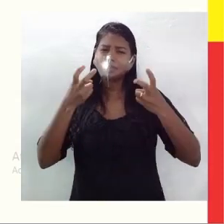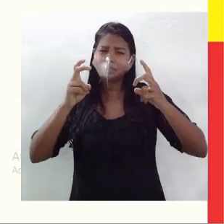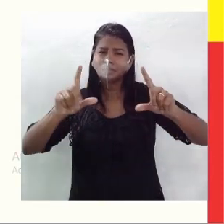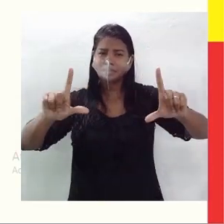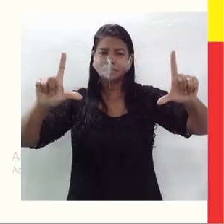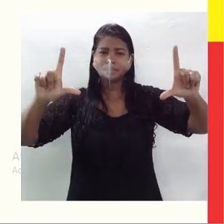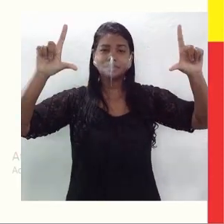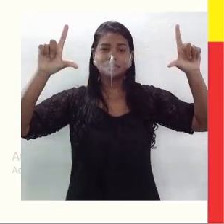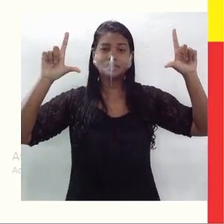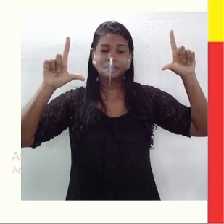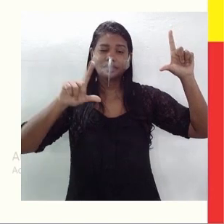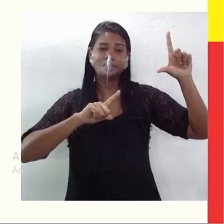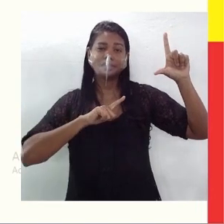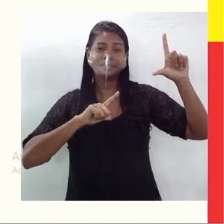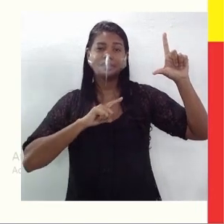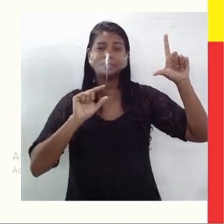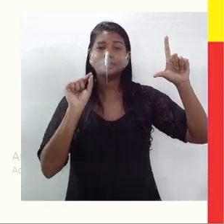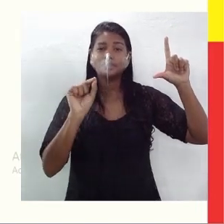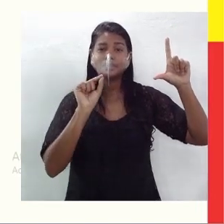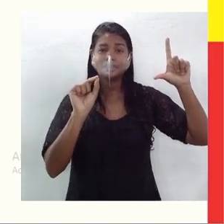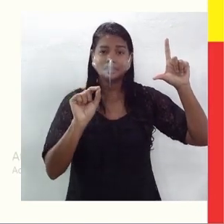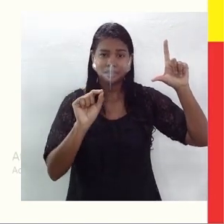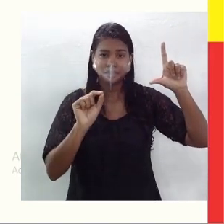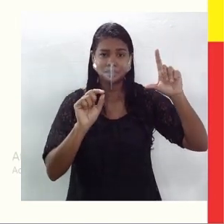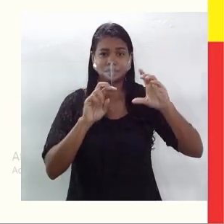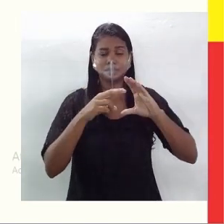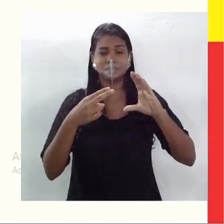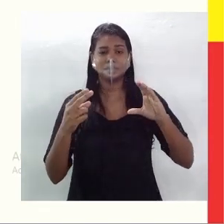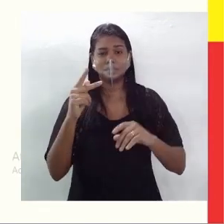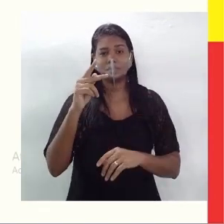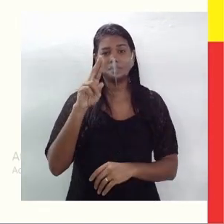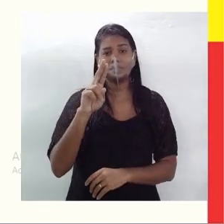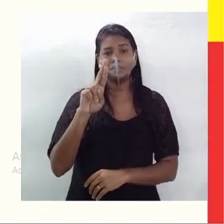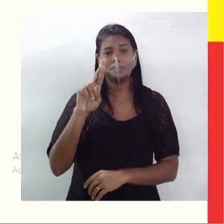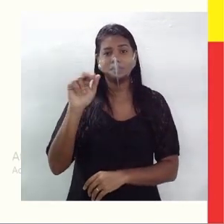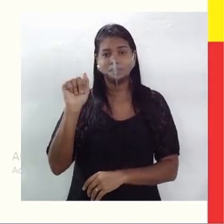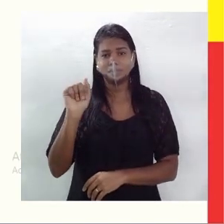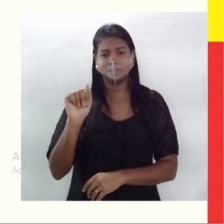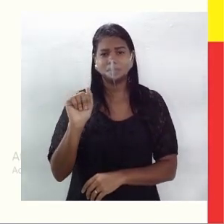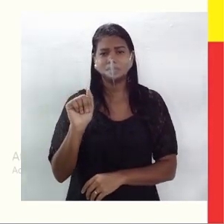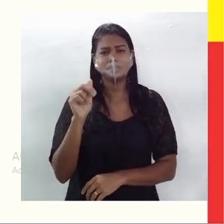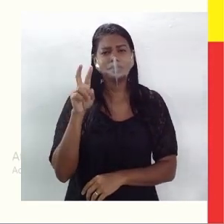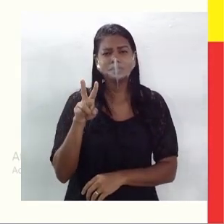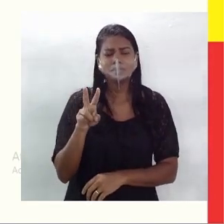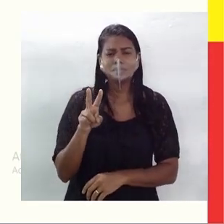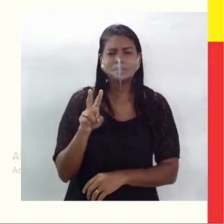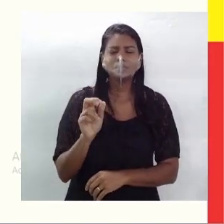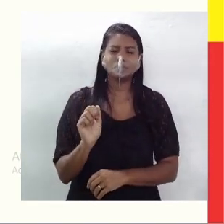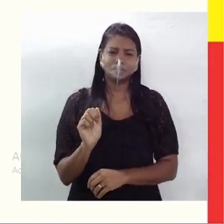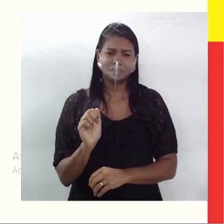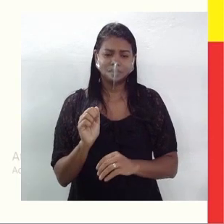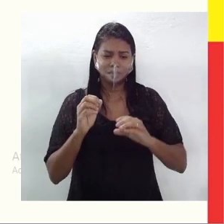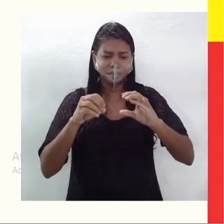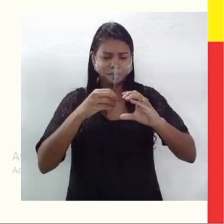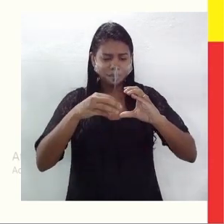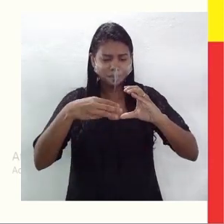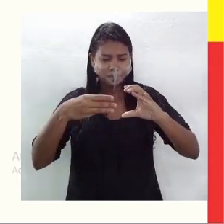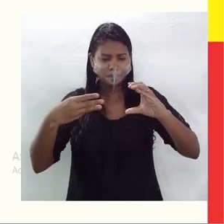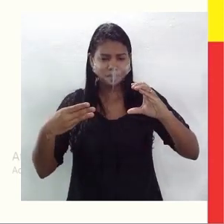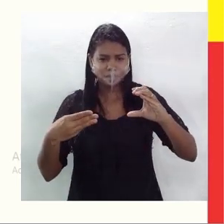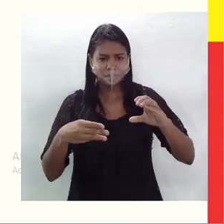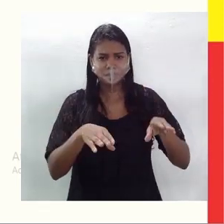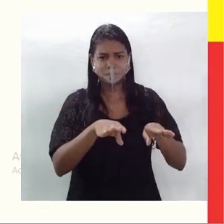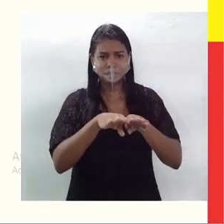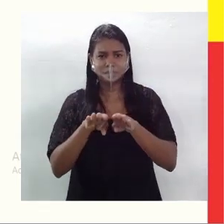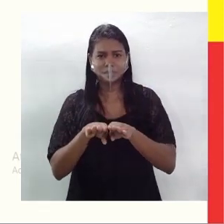gente tem o que é uma substância pura. Veja só que as moléculas, elas são todas